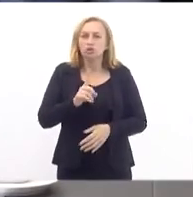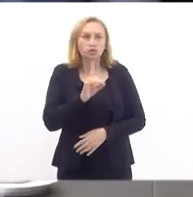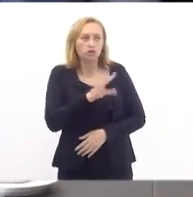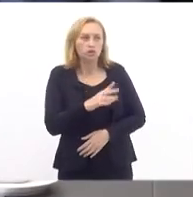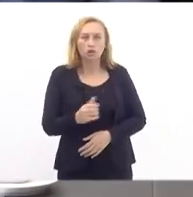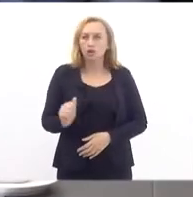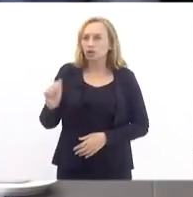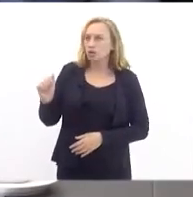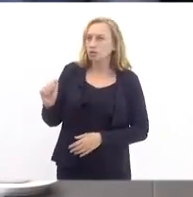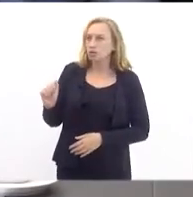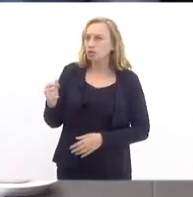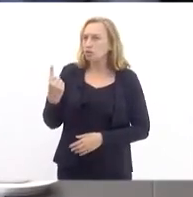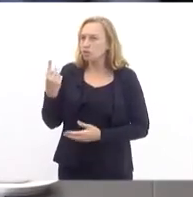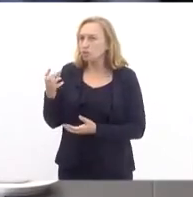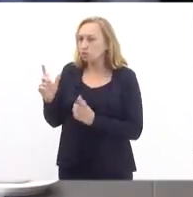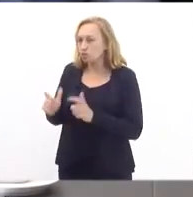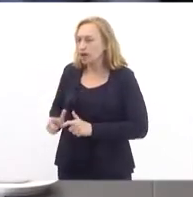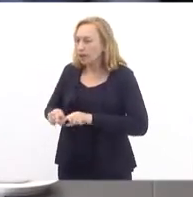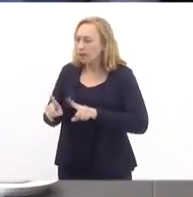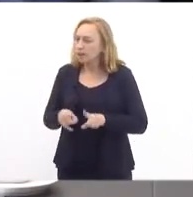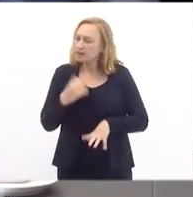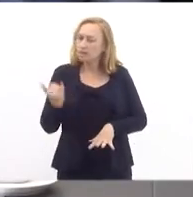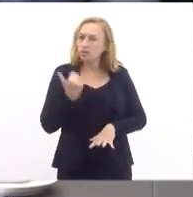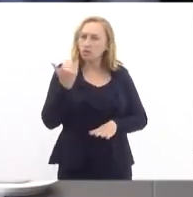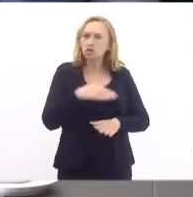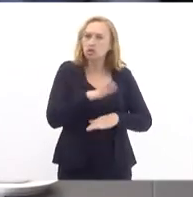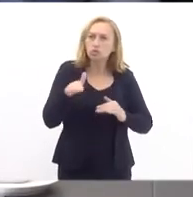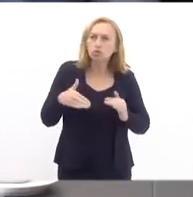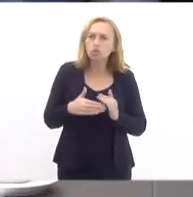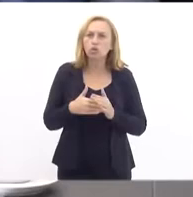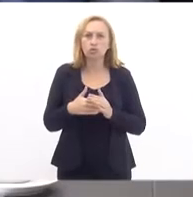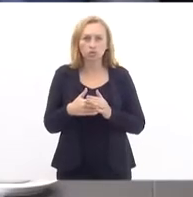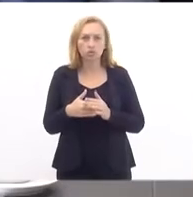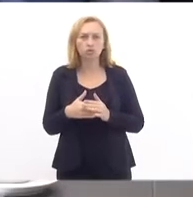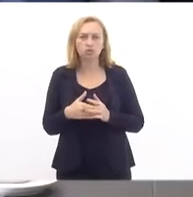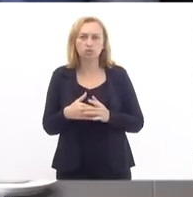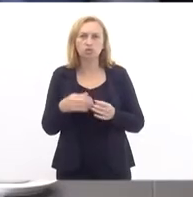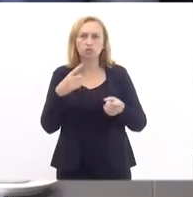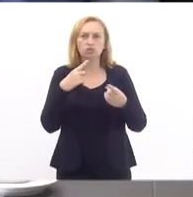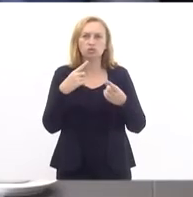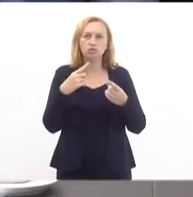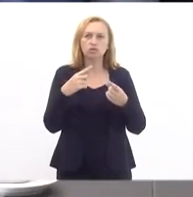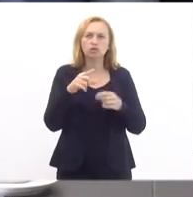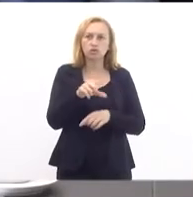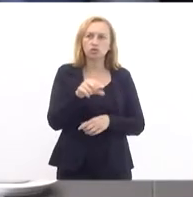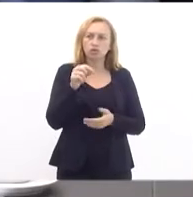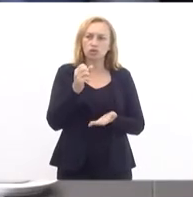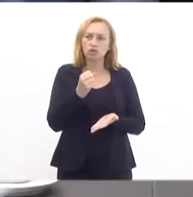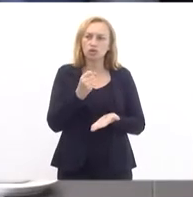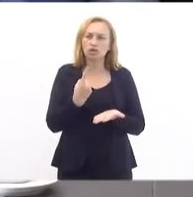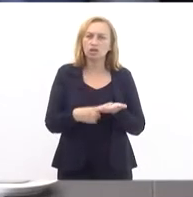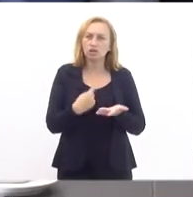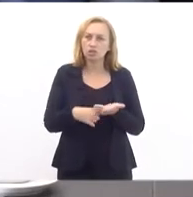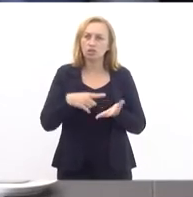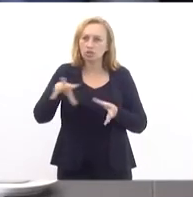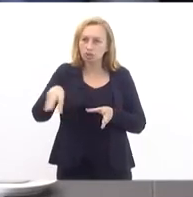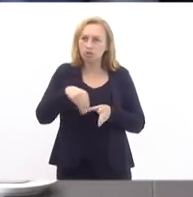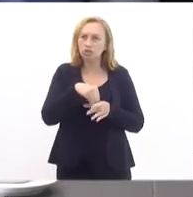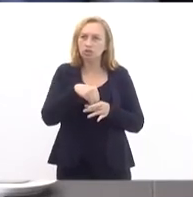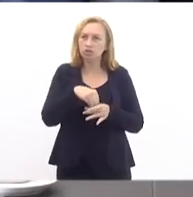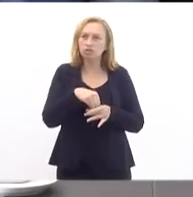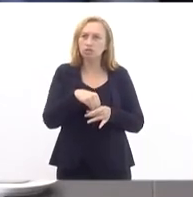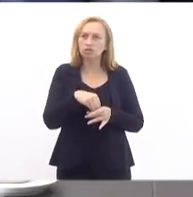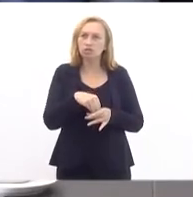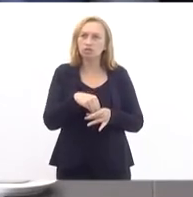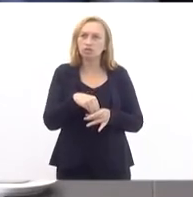ou de outro órgão, mas acho que seria bastante importante para aqueles que estão decidindo justamente esse acordo que vai ser implementado, para passar,